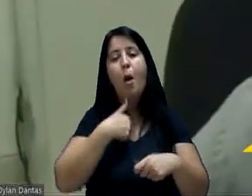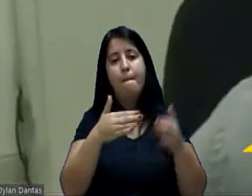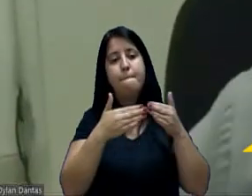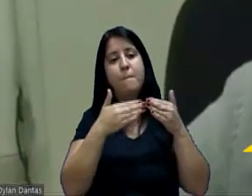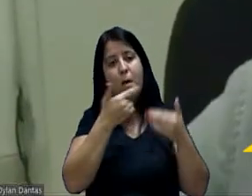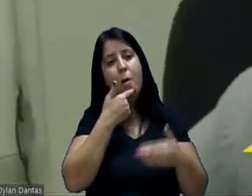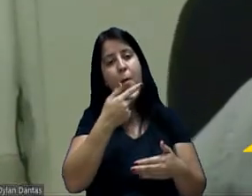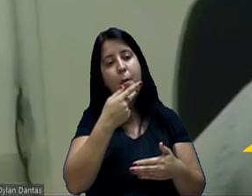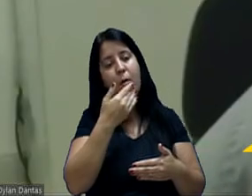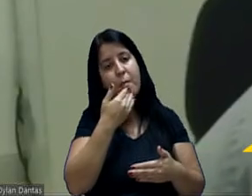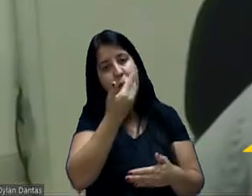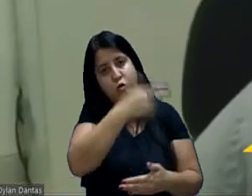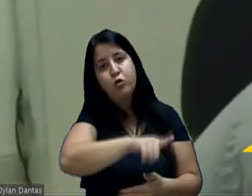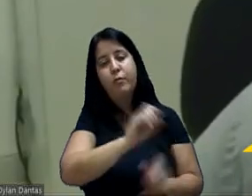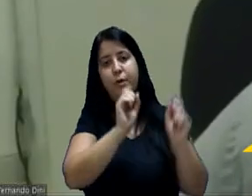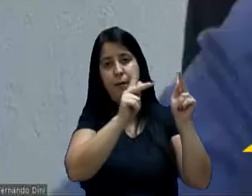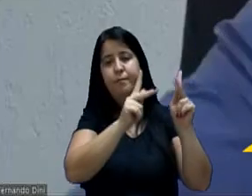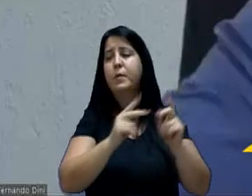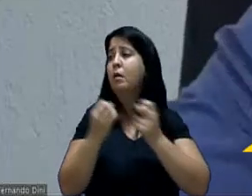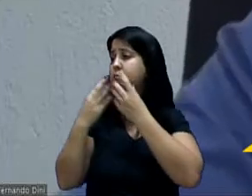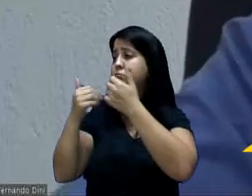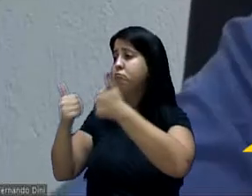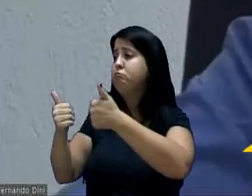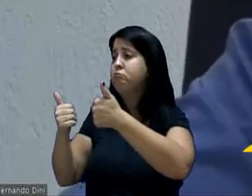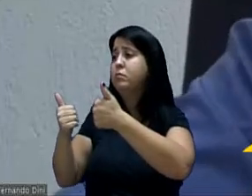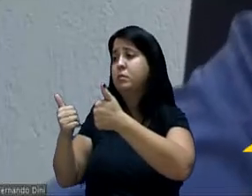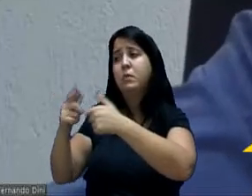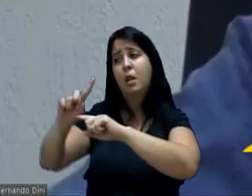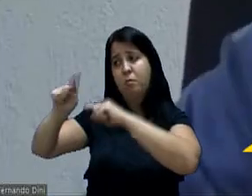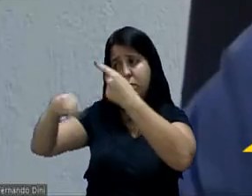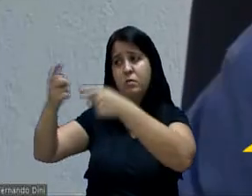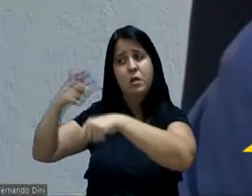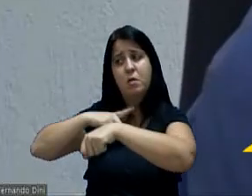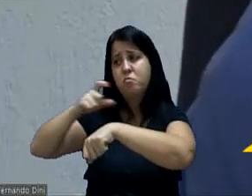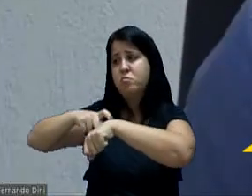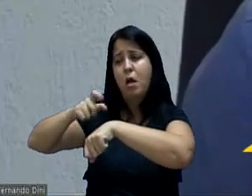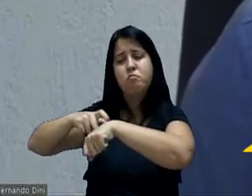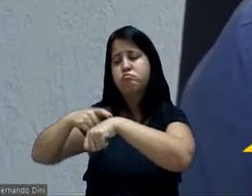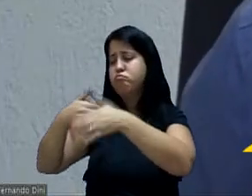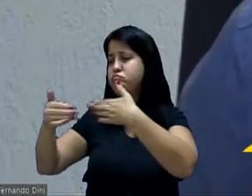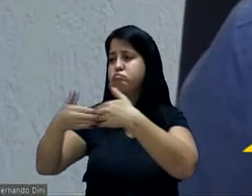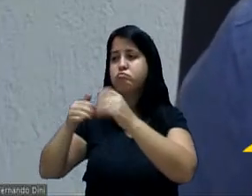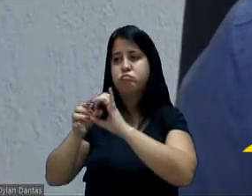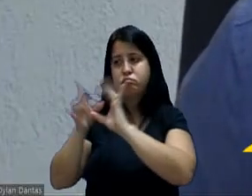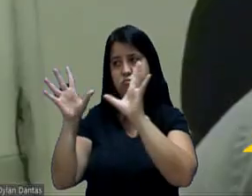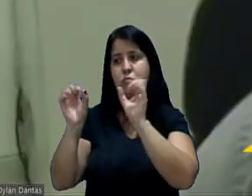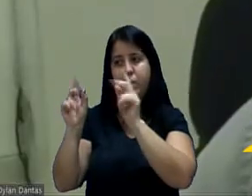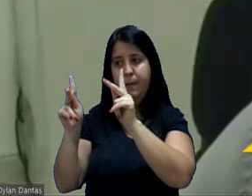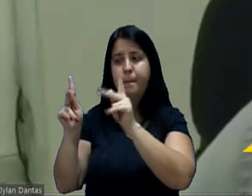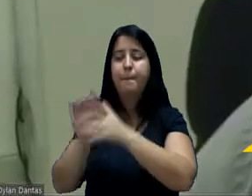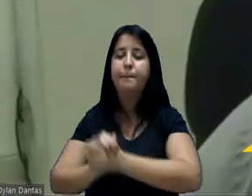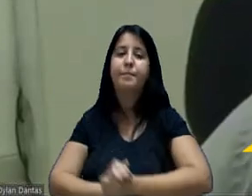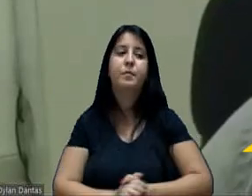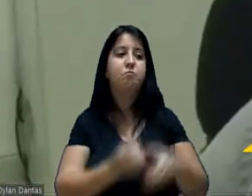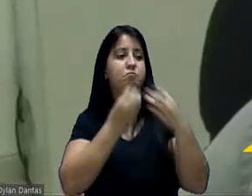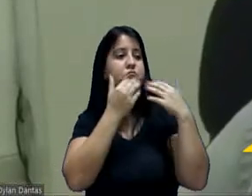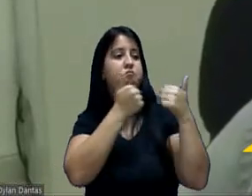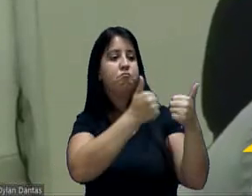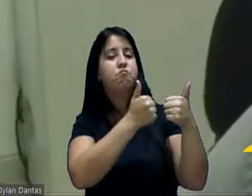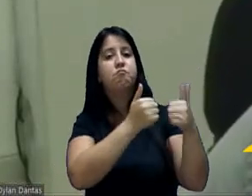peço outra parte, então eu encerro aqui. Ah, tá bom. Daí você vai ter todo o tempo comigo que você precisar numa parte, tá bom, Dilan? Tá bom. Aí,